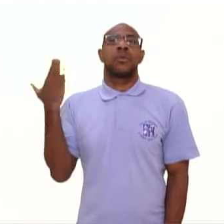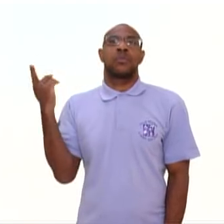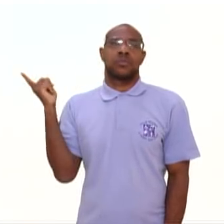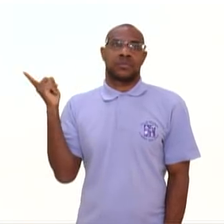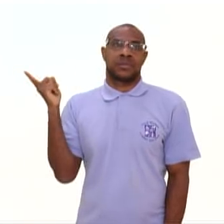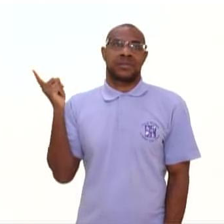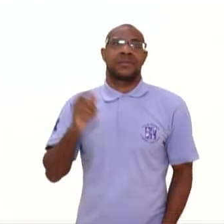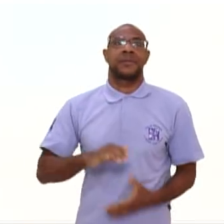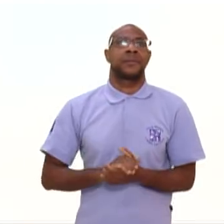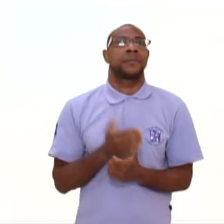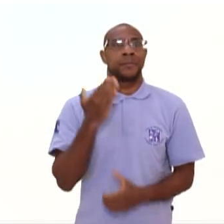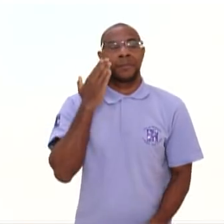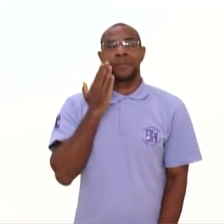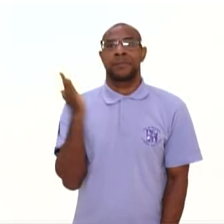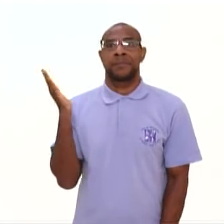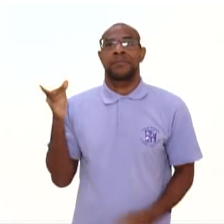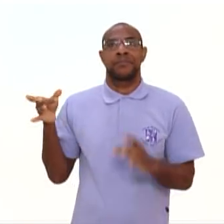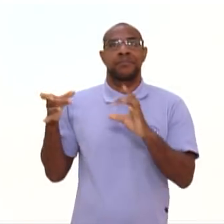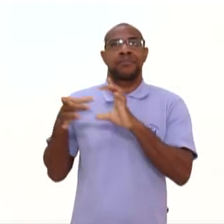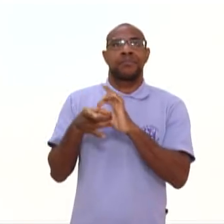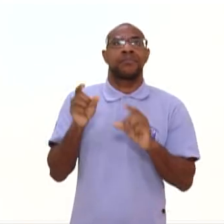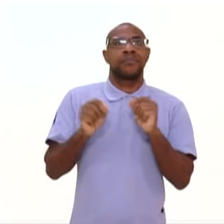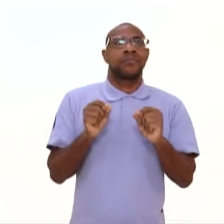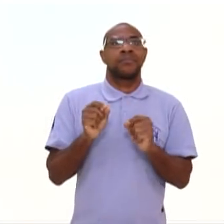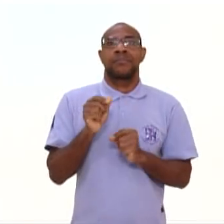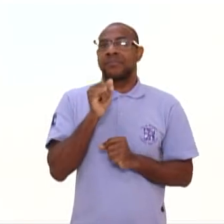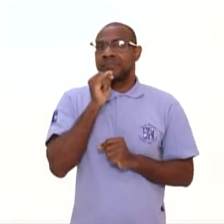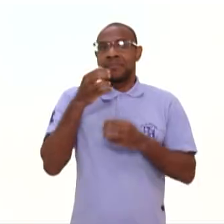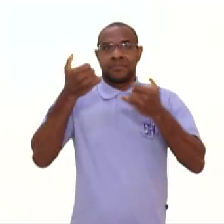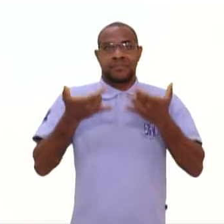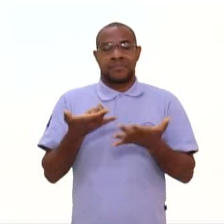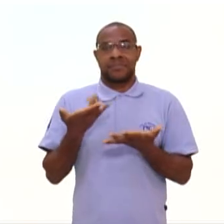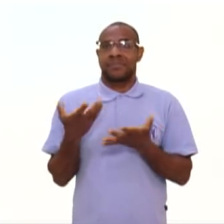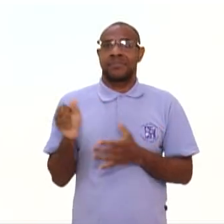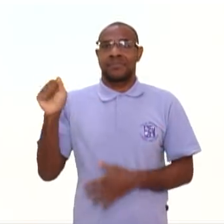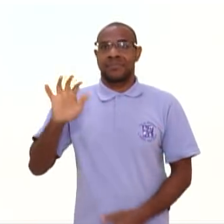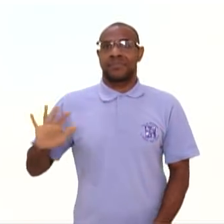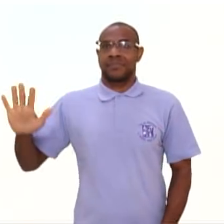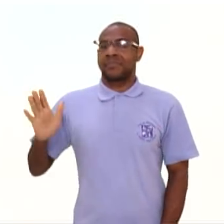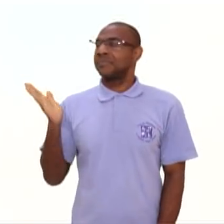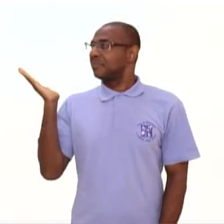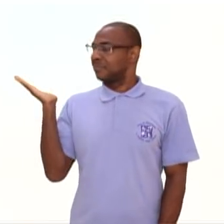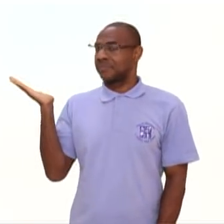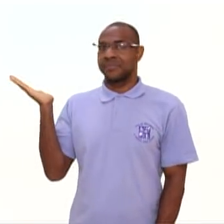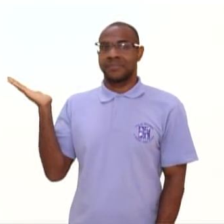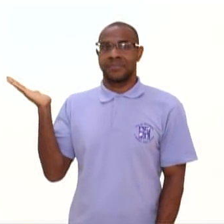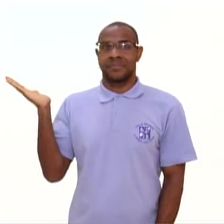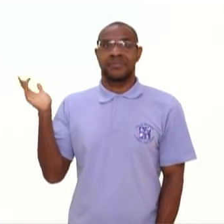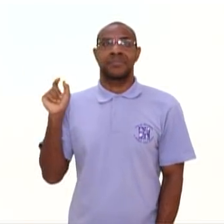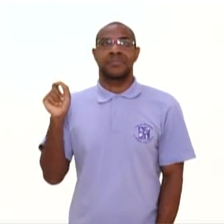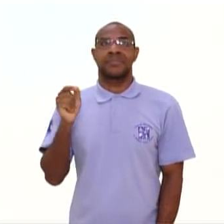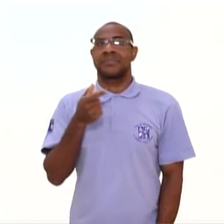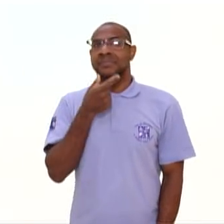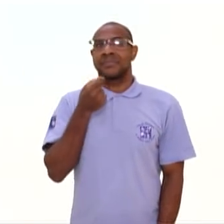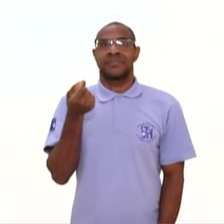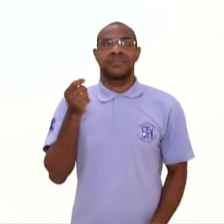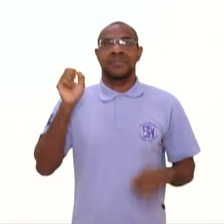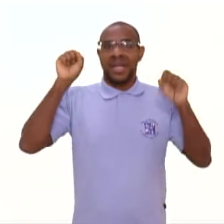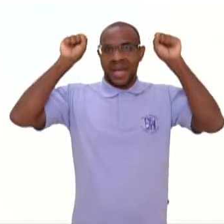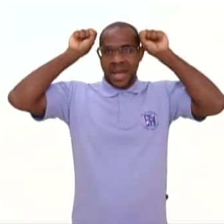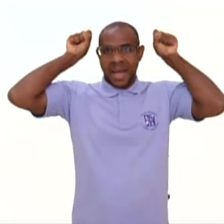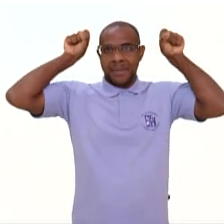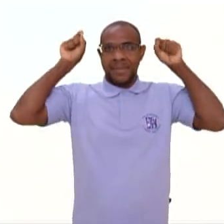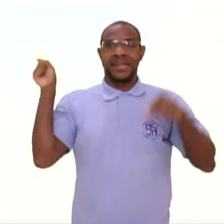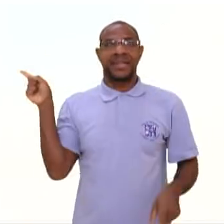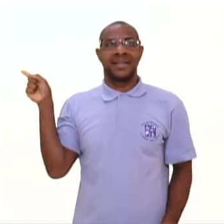dimensão, certo? Esse contexto, eu quis trazer assim uma imagem mais aqui nacional, a Emília, ali personagem